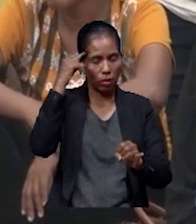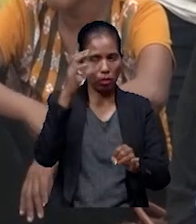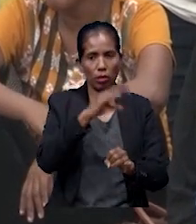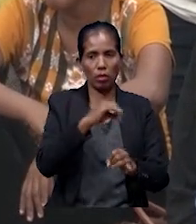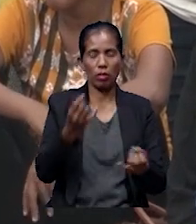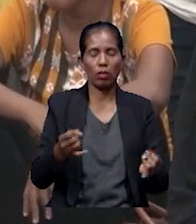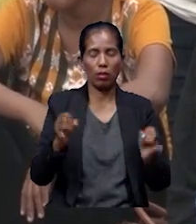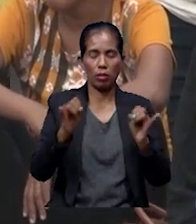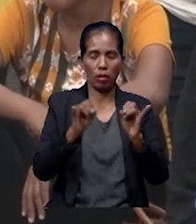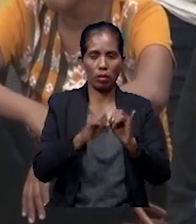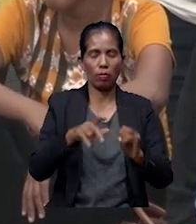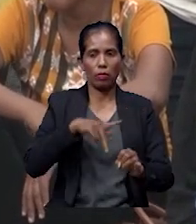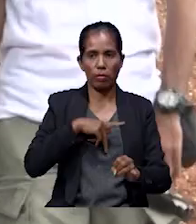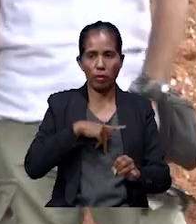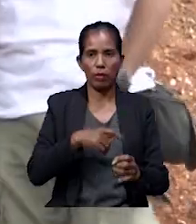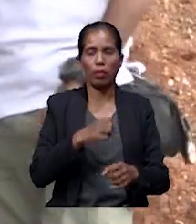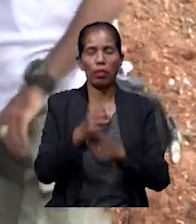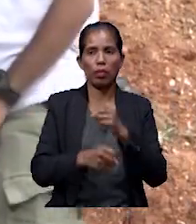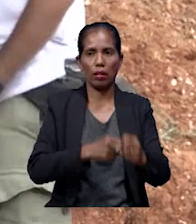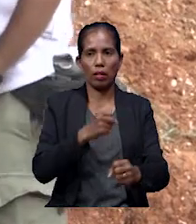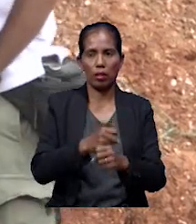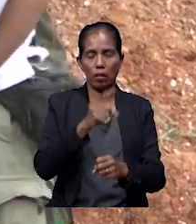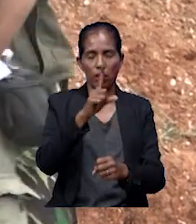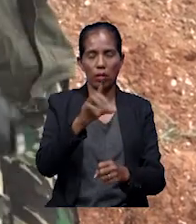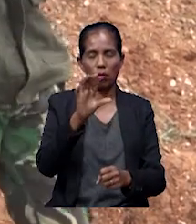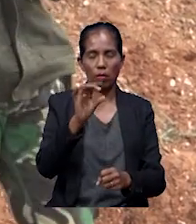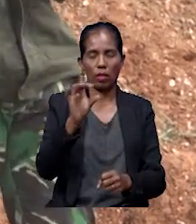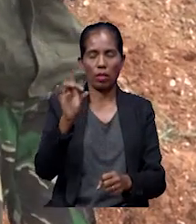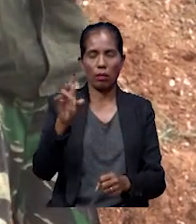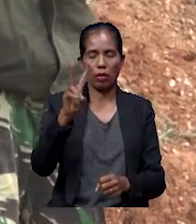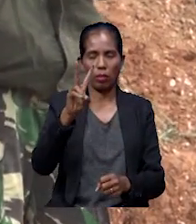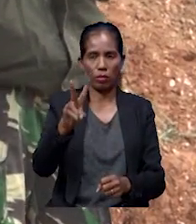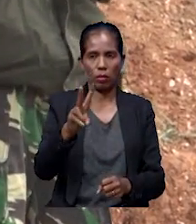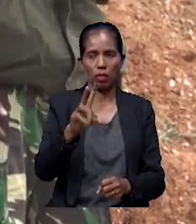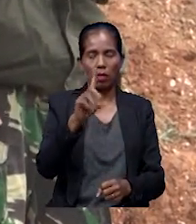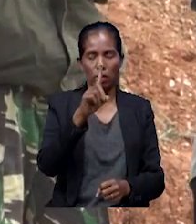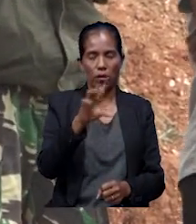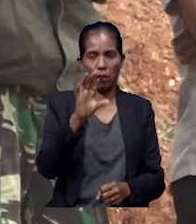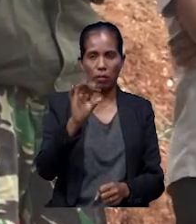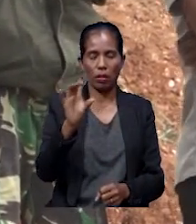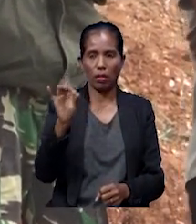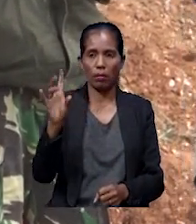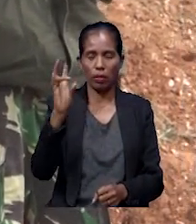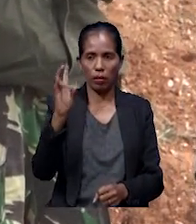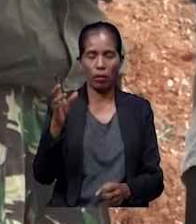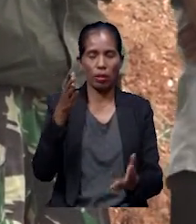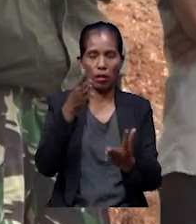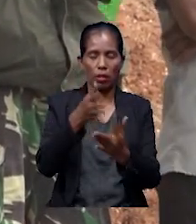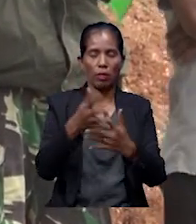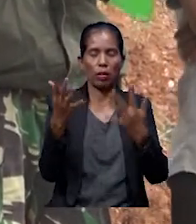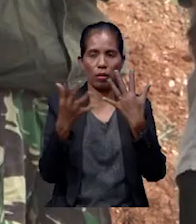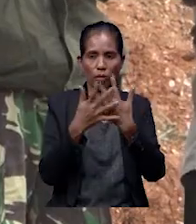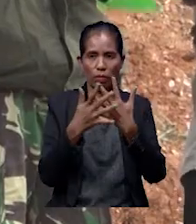Instituição Privado. E a Tine Ring Ida Atusia Uvalnura Singrua, to Ring Ida Atusia Uvalnura Singhitu. Saudoso também a prisão